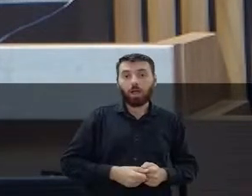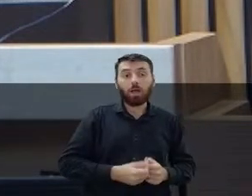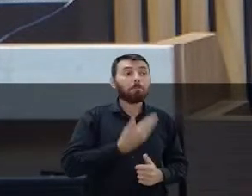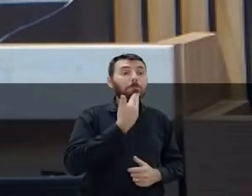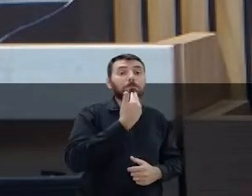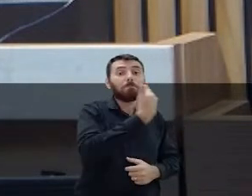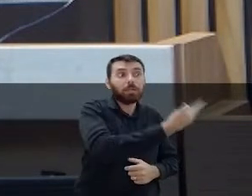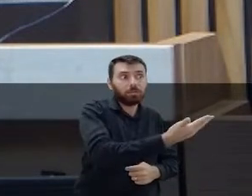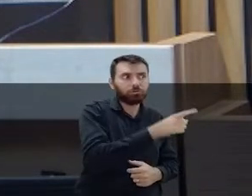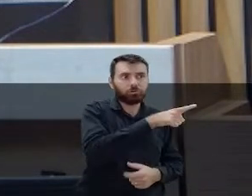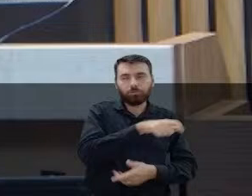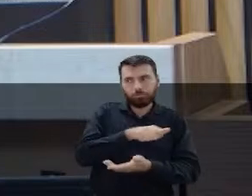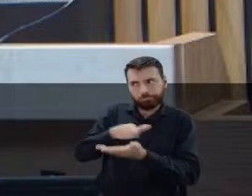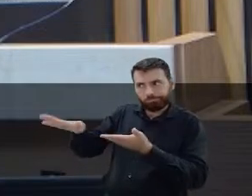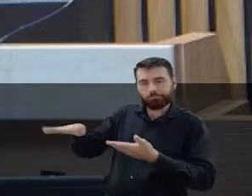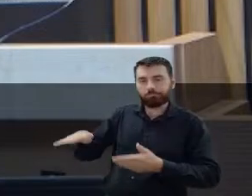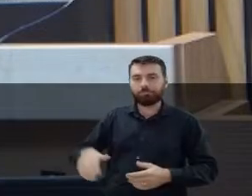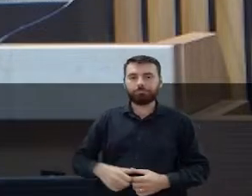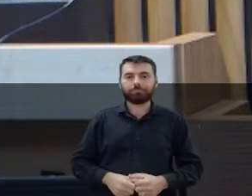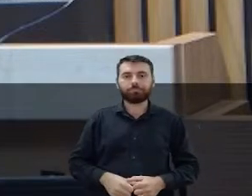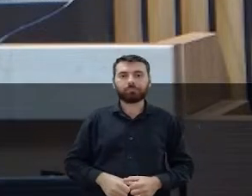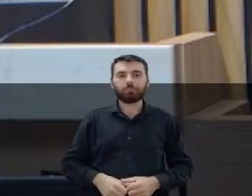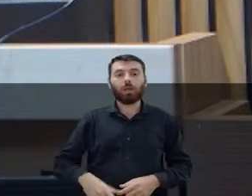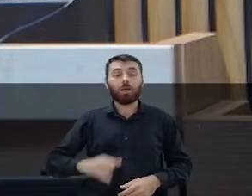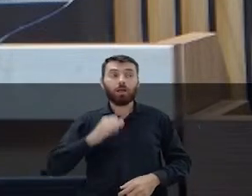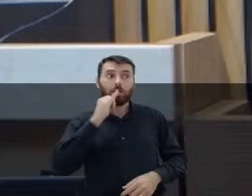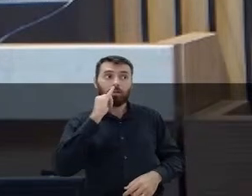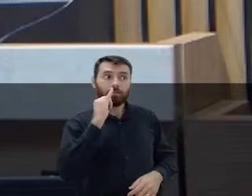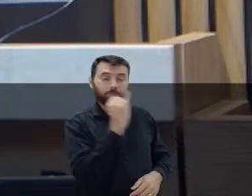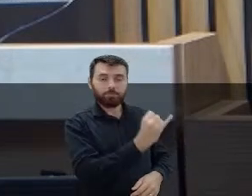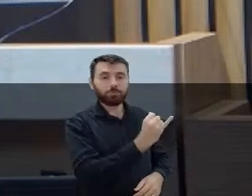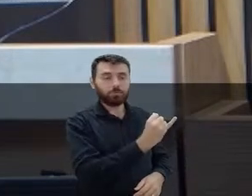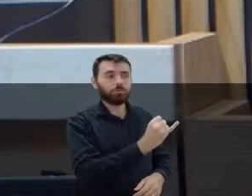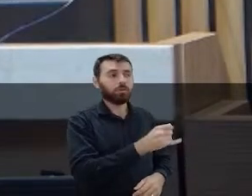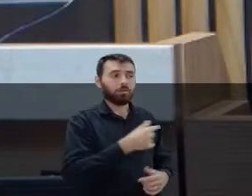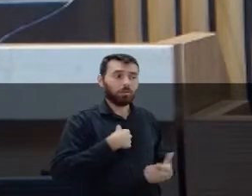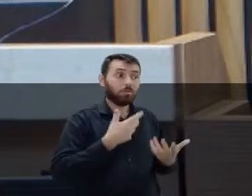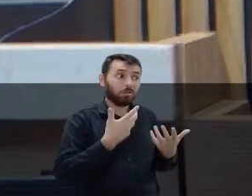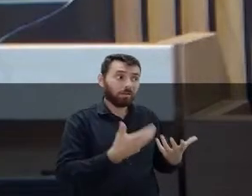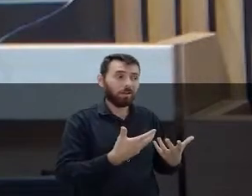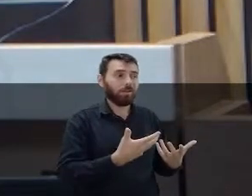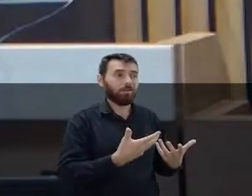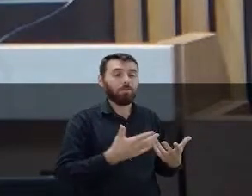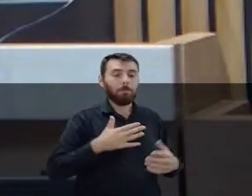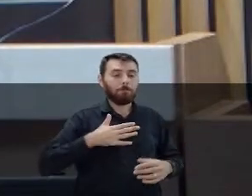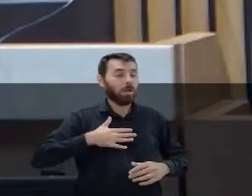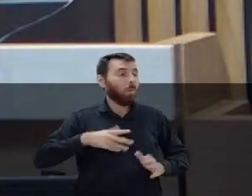Ela notificou a empresa de que da sua intenção e queria montar a sua